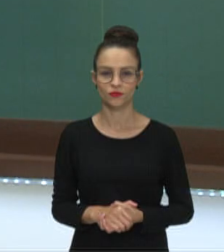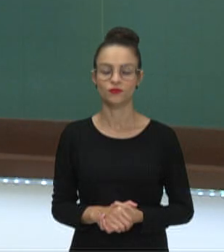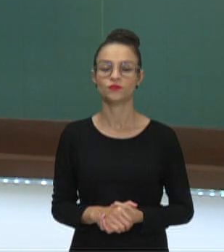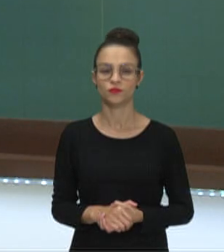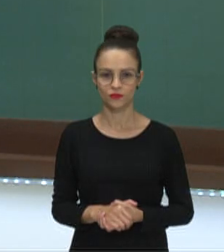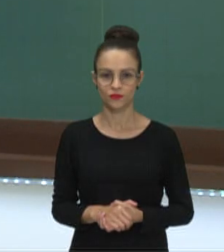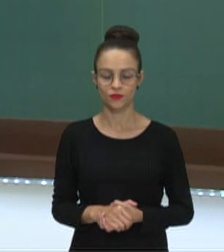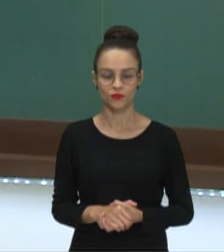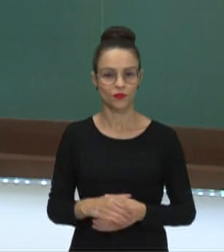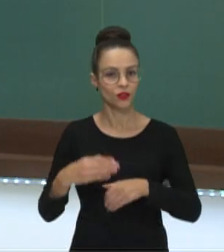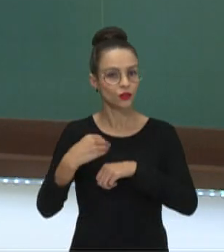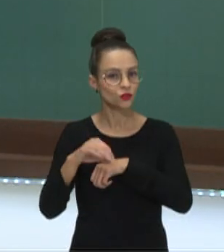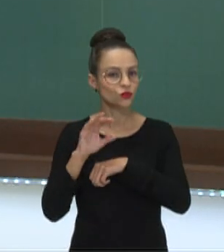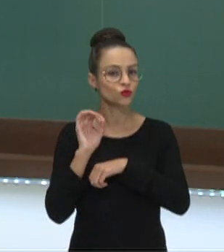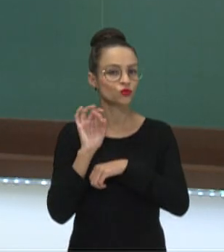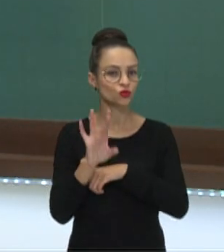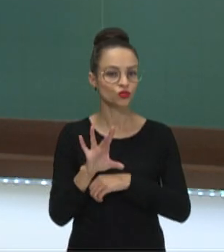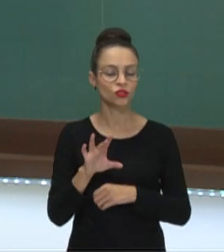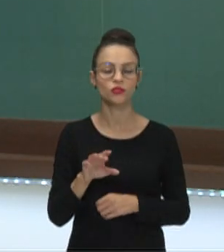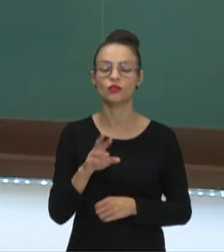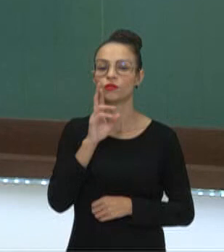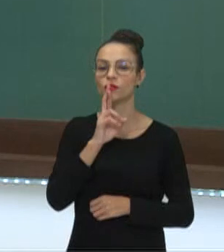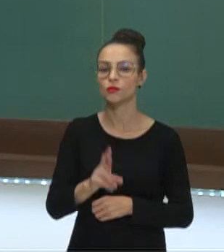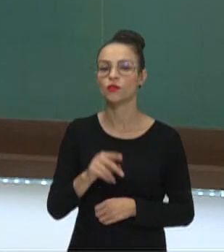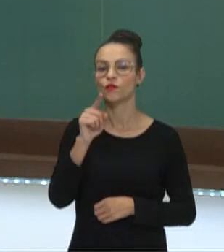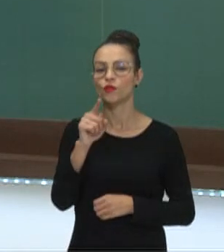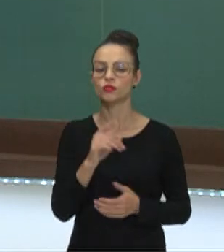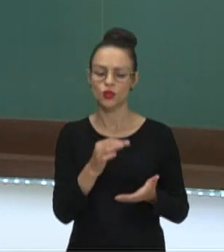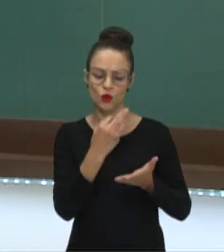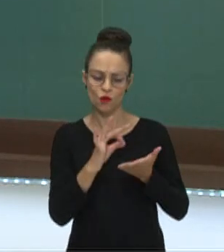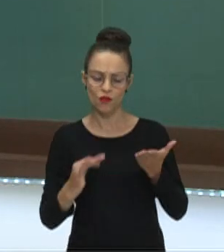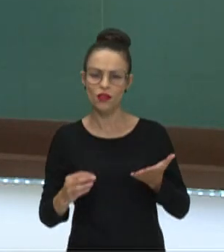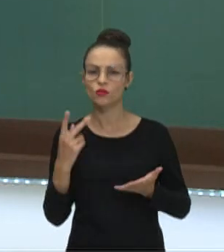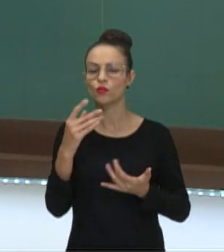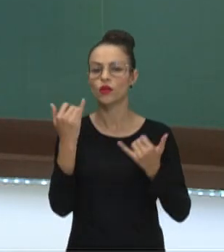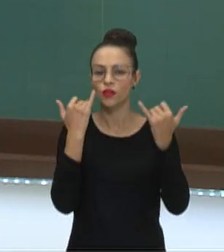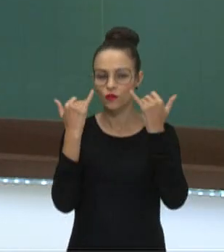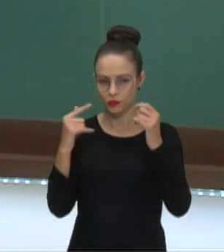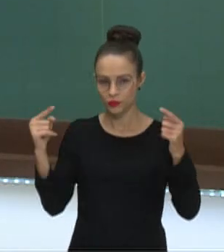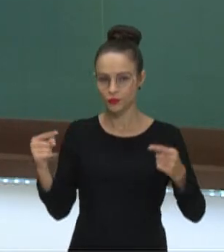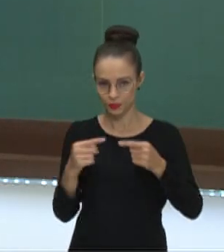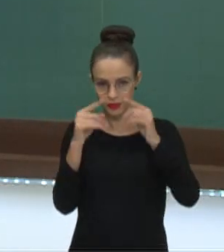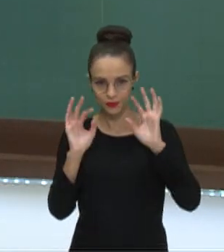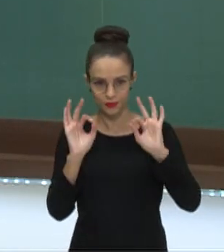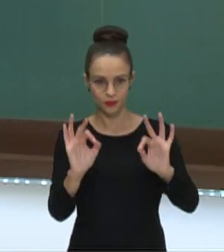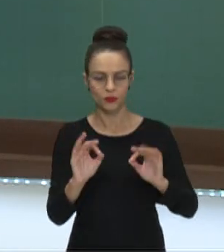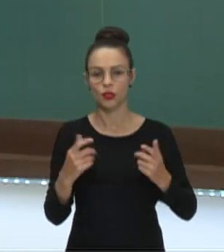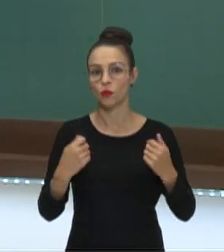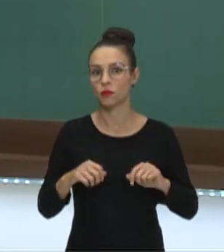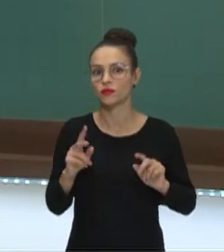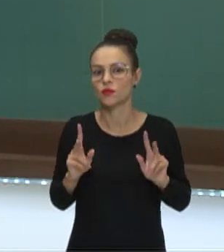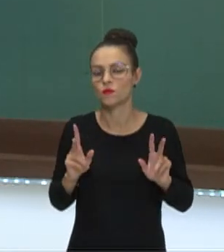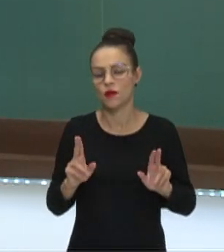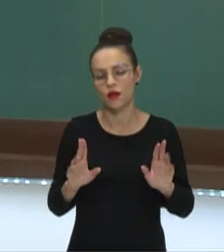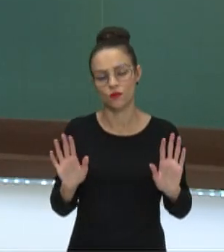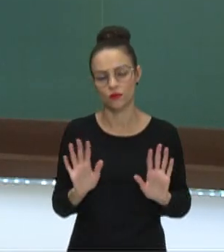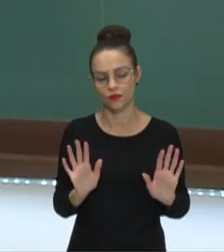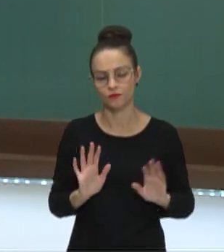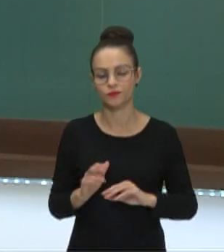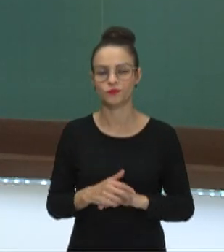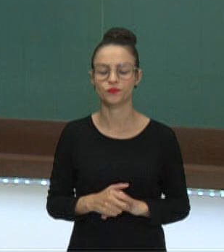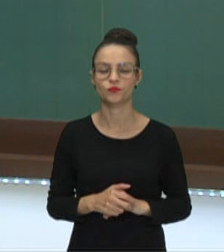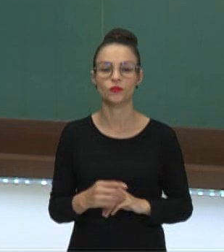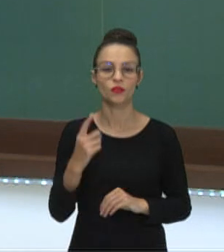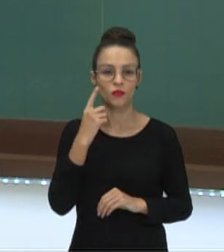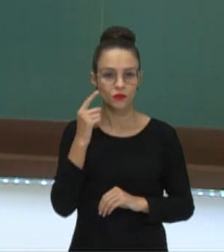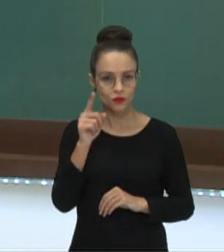Eu vou te dar uma sugestão de resposta, você só confere se as suas informações batem com as minhas, não precisa estar igualzinha à minha resposta. Vamos